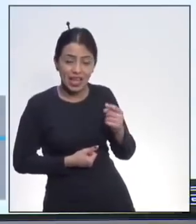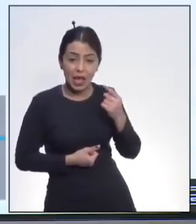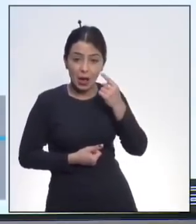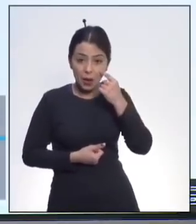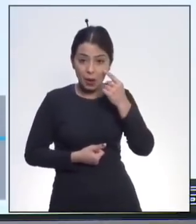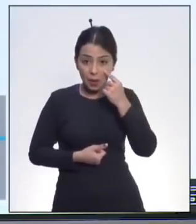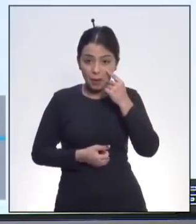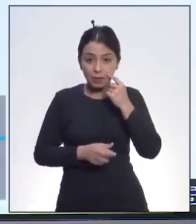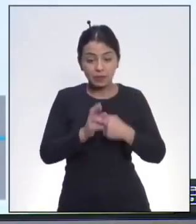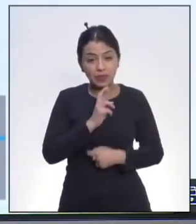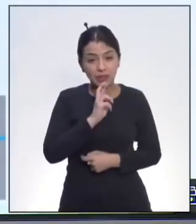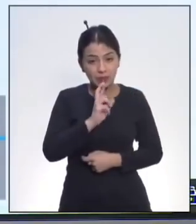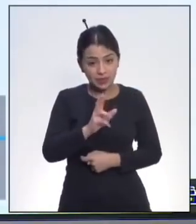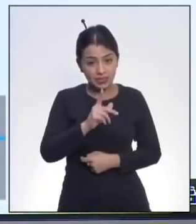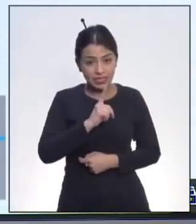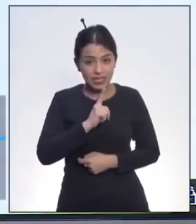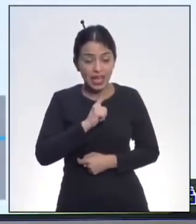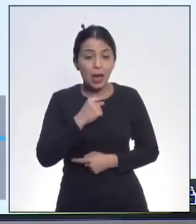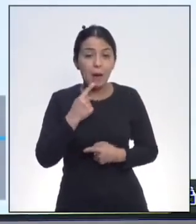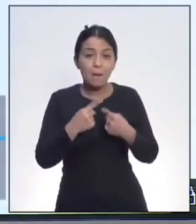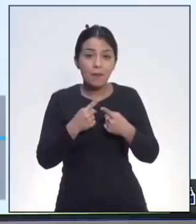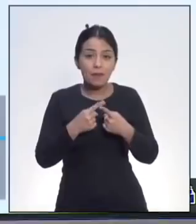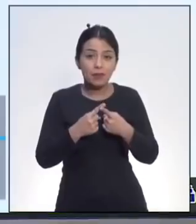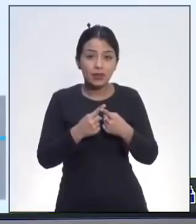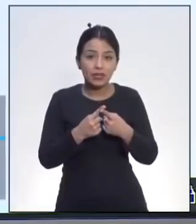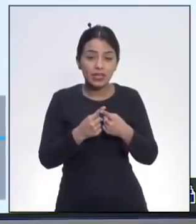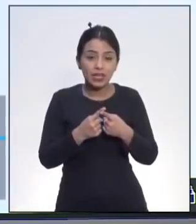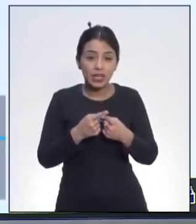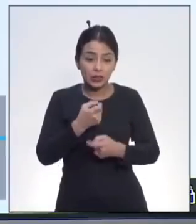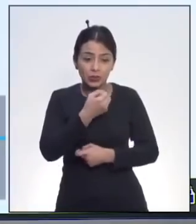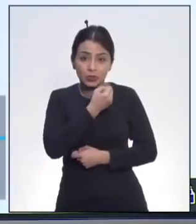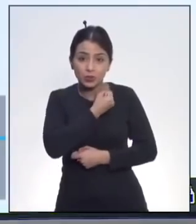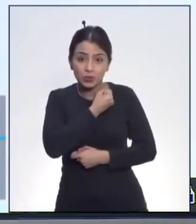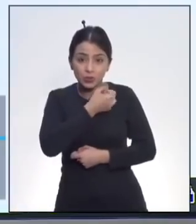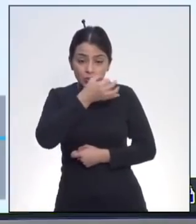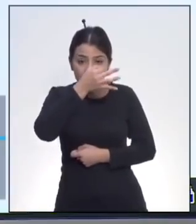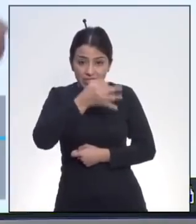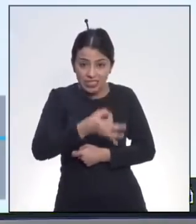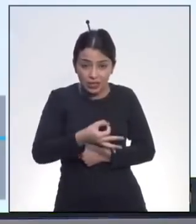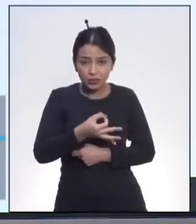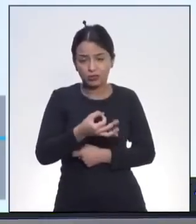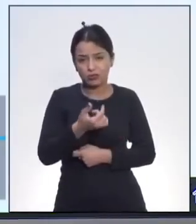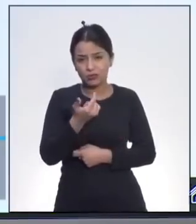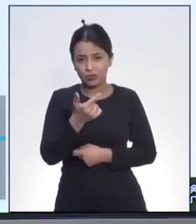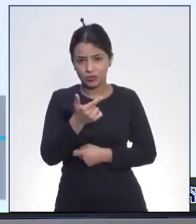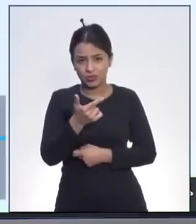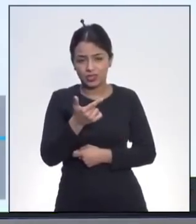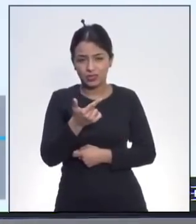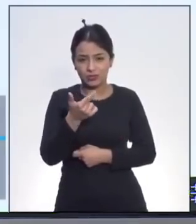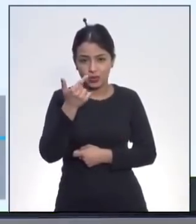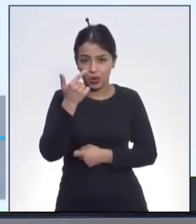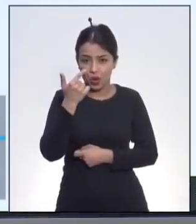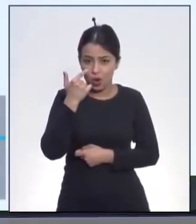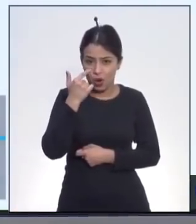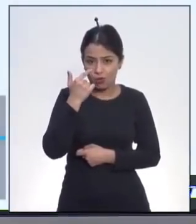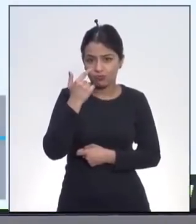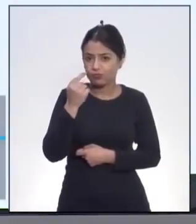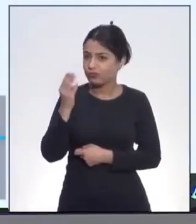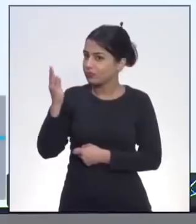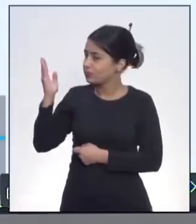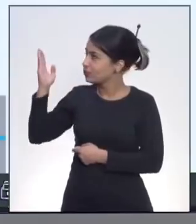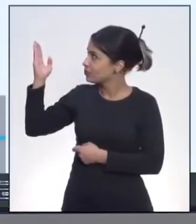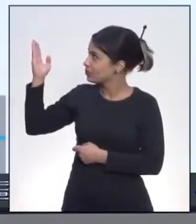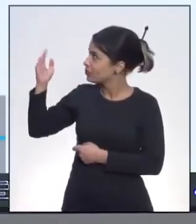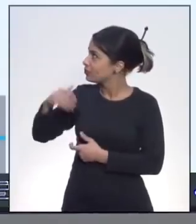as respostas. Né? Não é um número exato, não é uma divisão exata, como vocês já devem ter percebido. E aí, vou pegar um ganchinho de cada um. A gente sabe